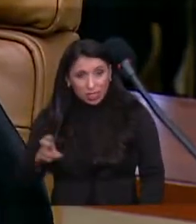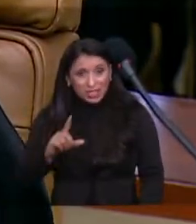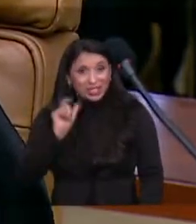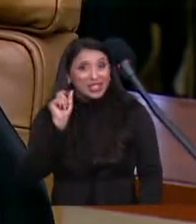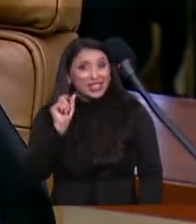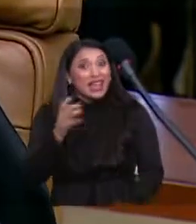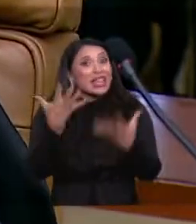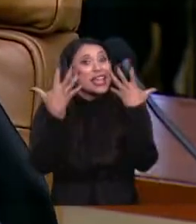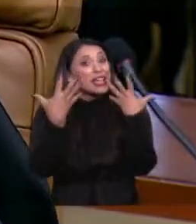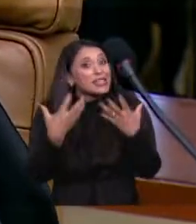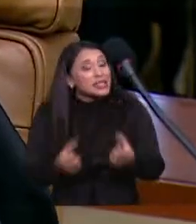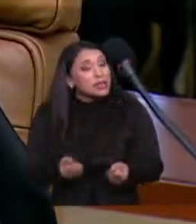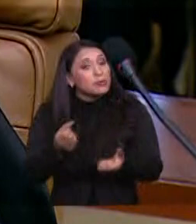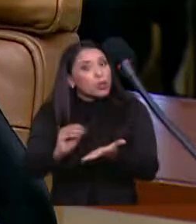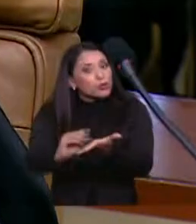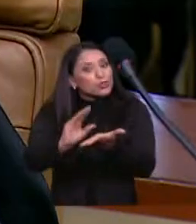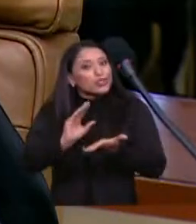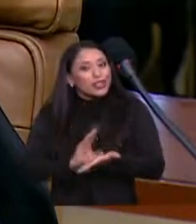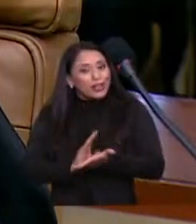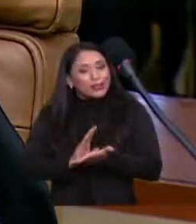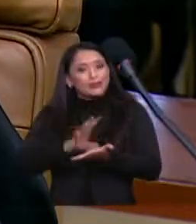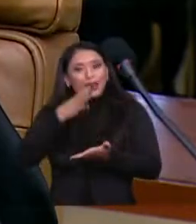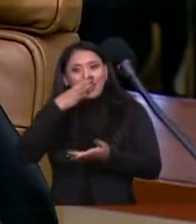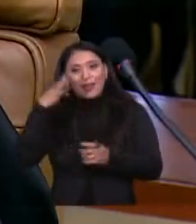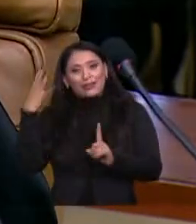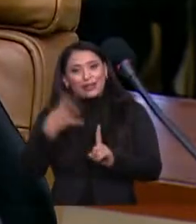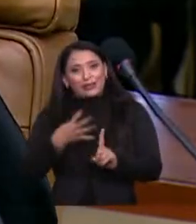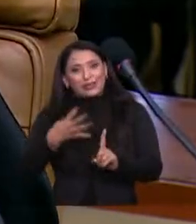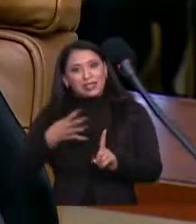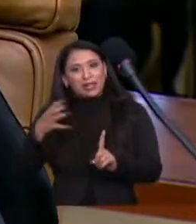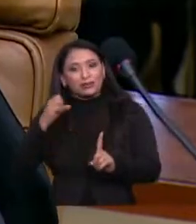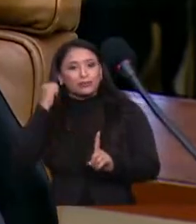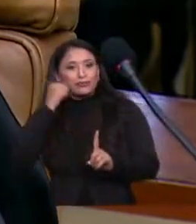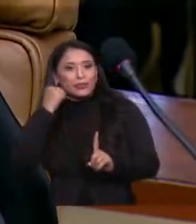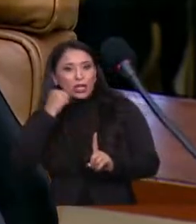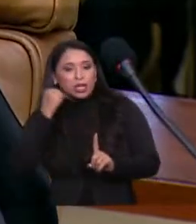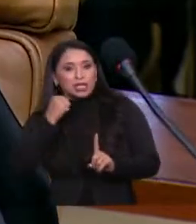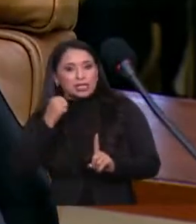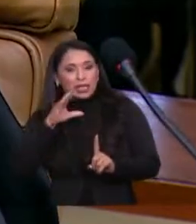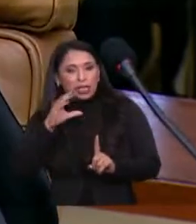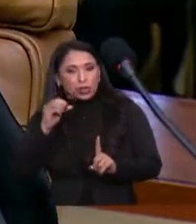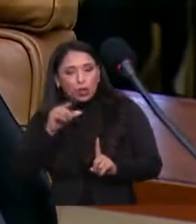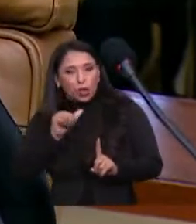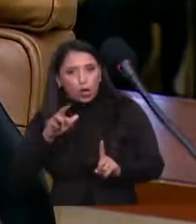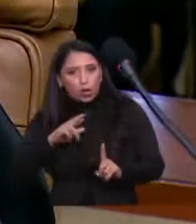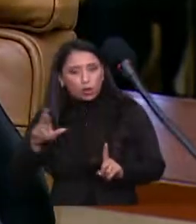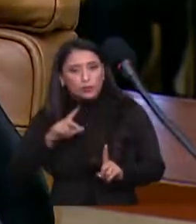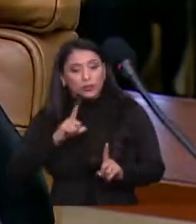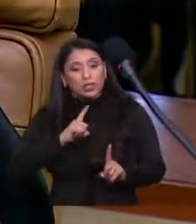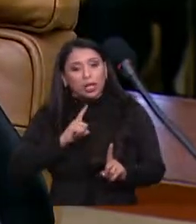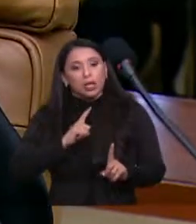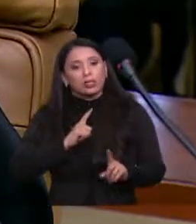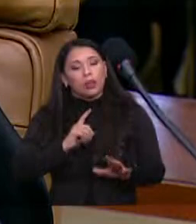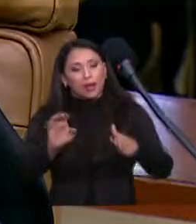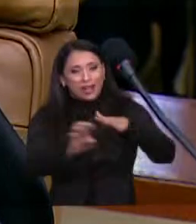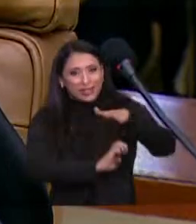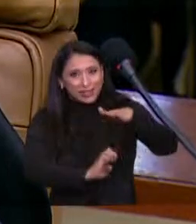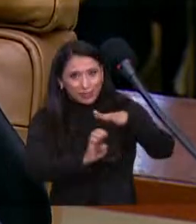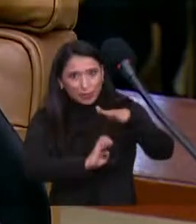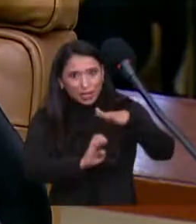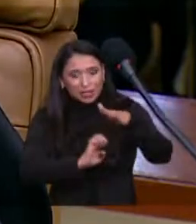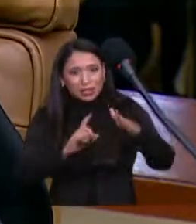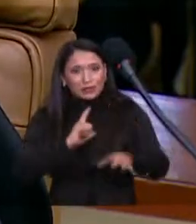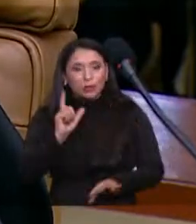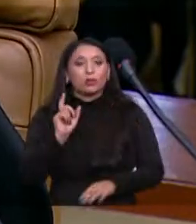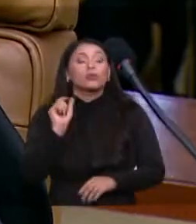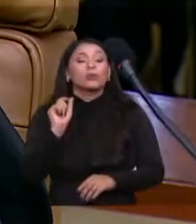destinatário de Tais recursos eram acusado então Senador tendo as iludidas pessoas jurídicas sido utilizadas